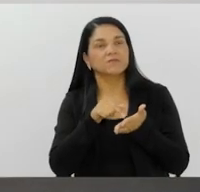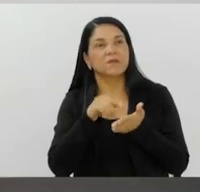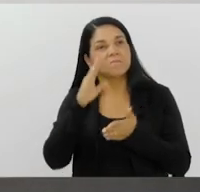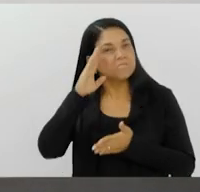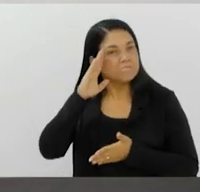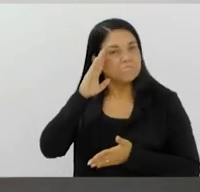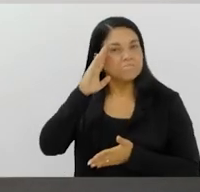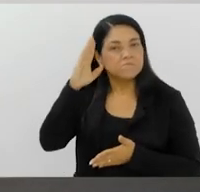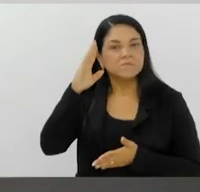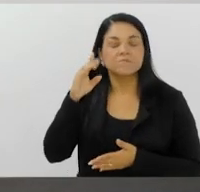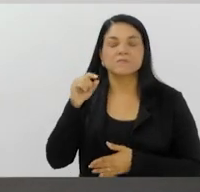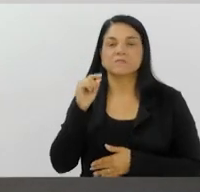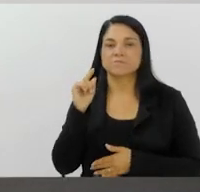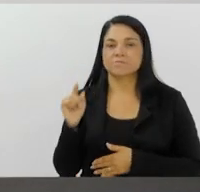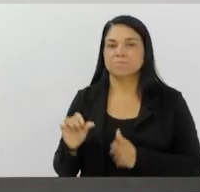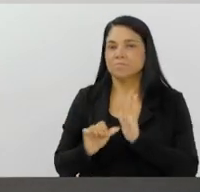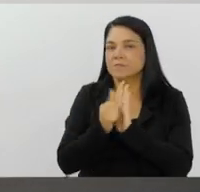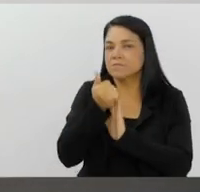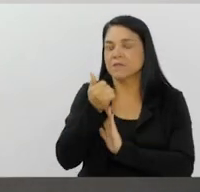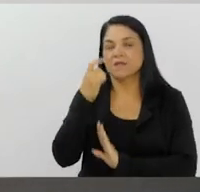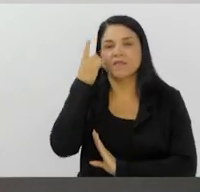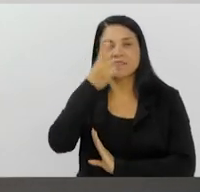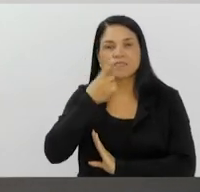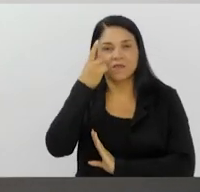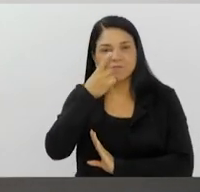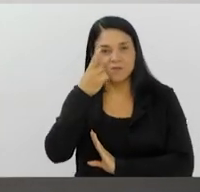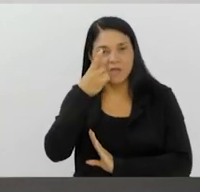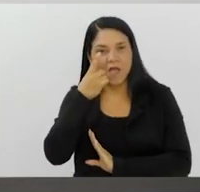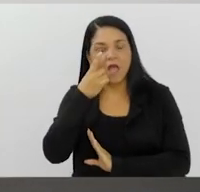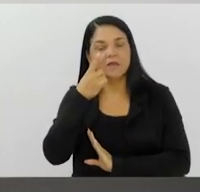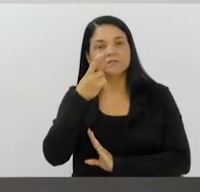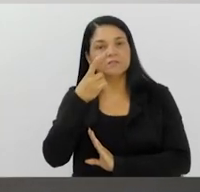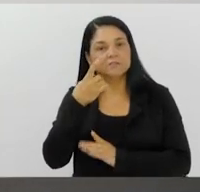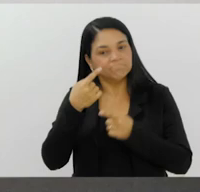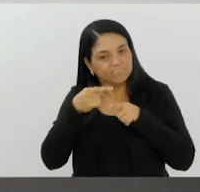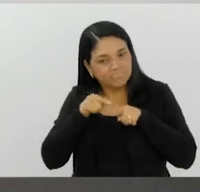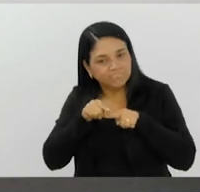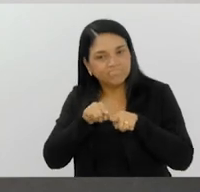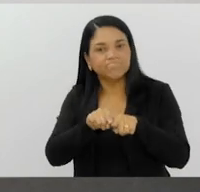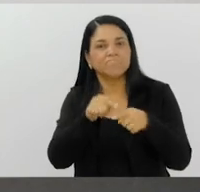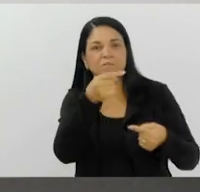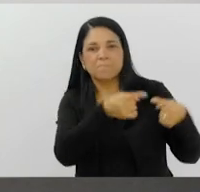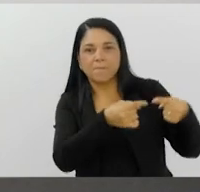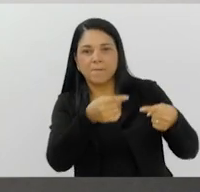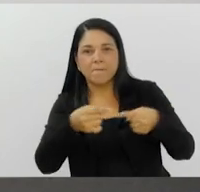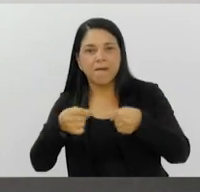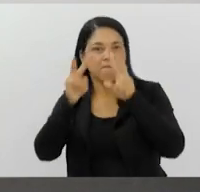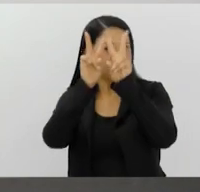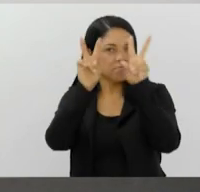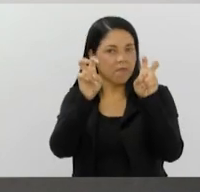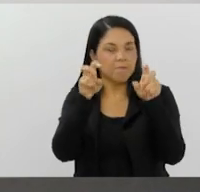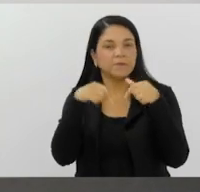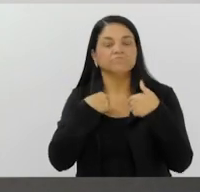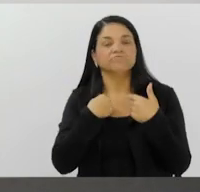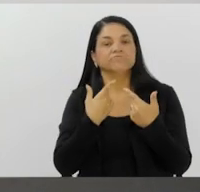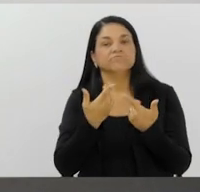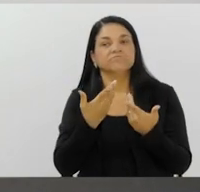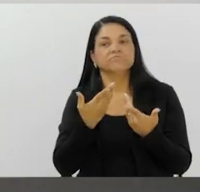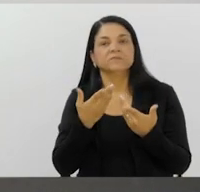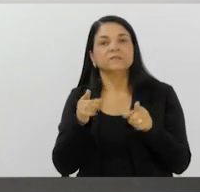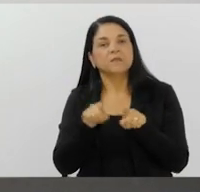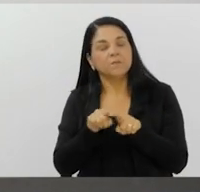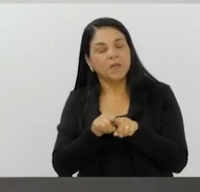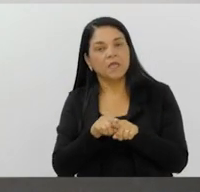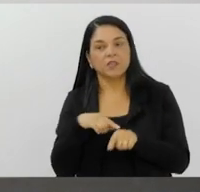uma das primeiras deputadas que tenha comprado né Essa de debater esse tema de discutir com a gente inclusive